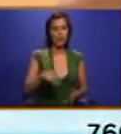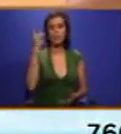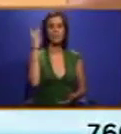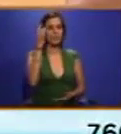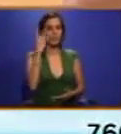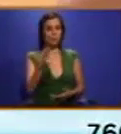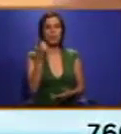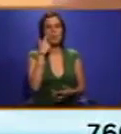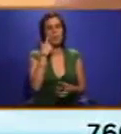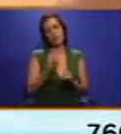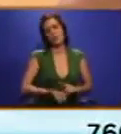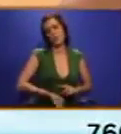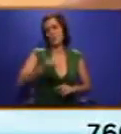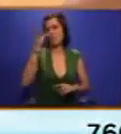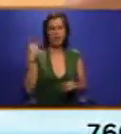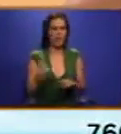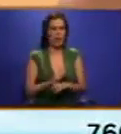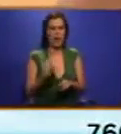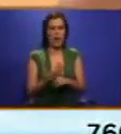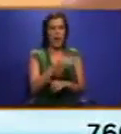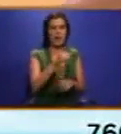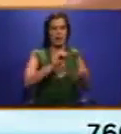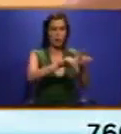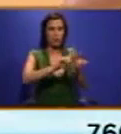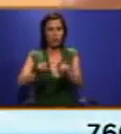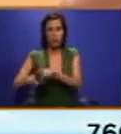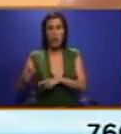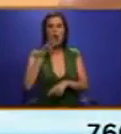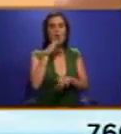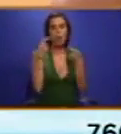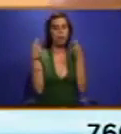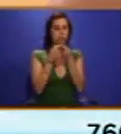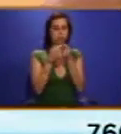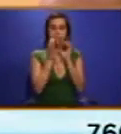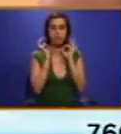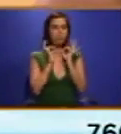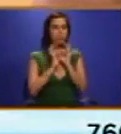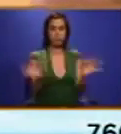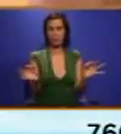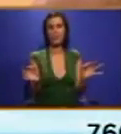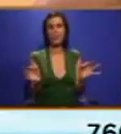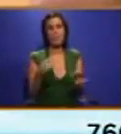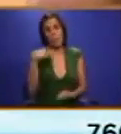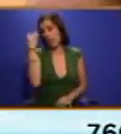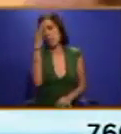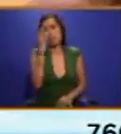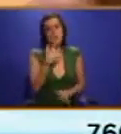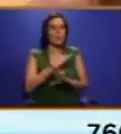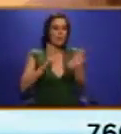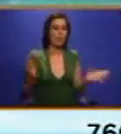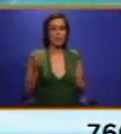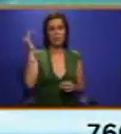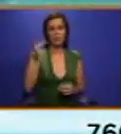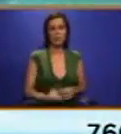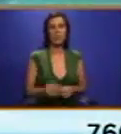divertido experimentamos várias várias opções vimos cores que lhe ficam lindamente e e divertimo-nos imenso durante o